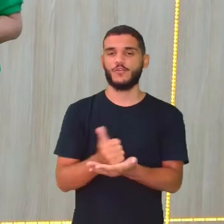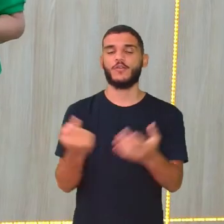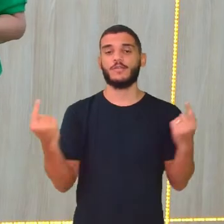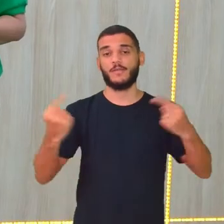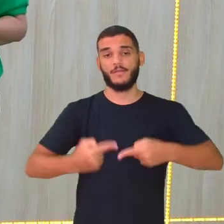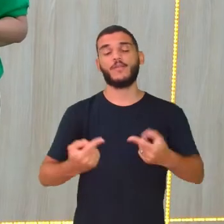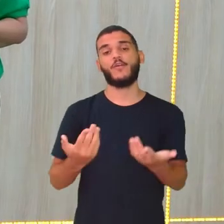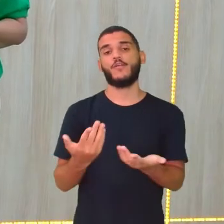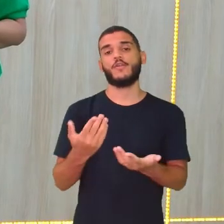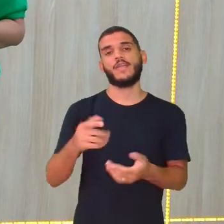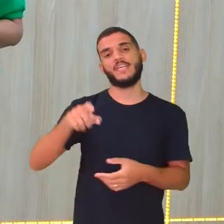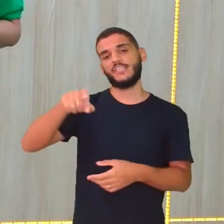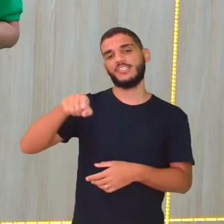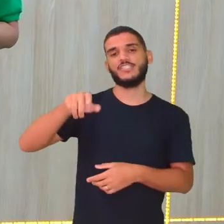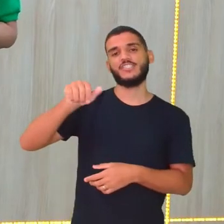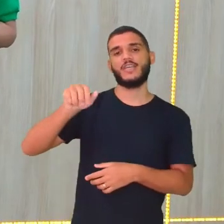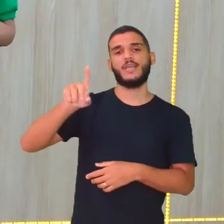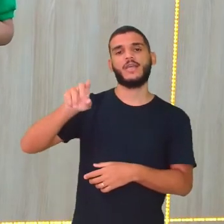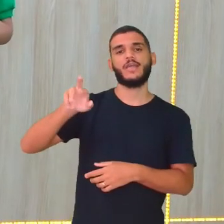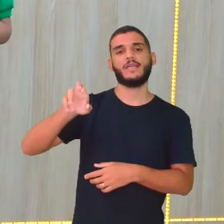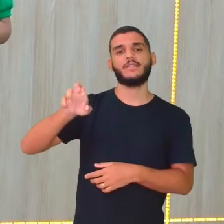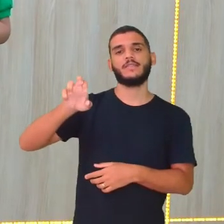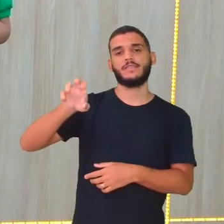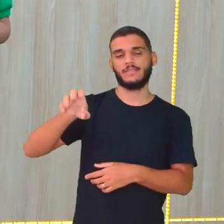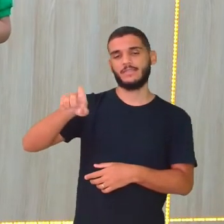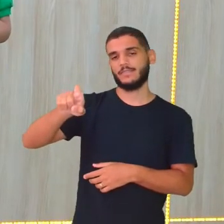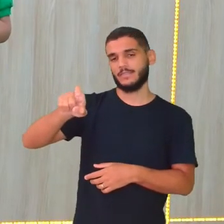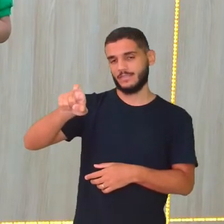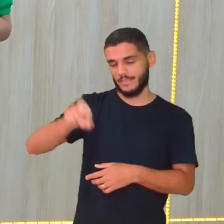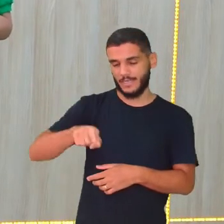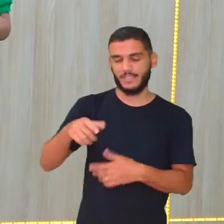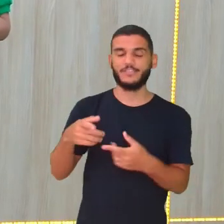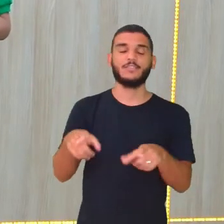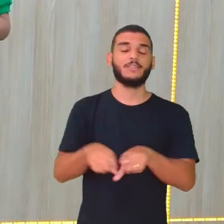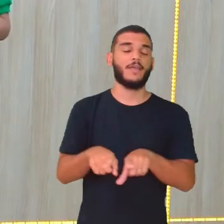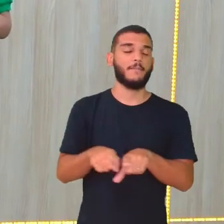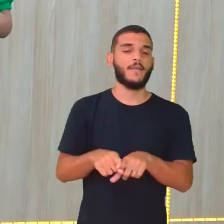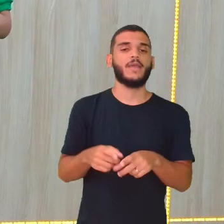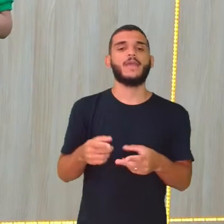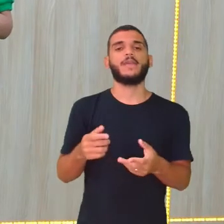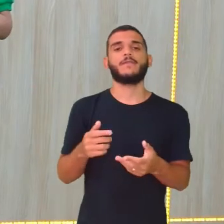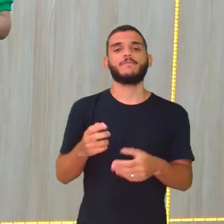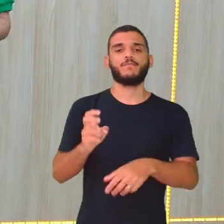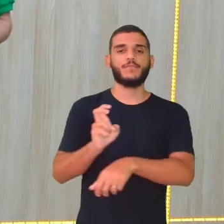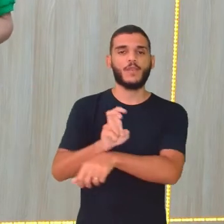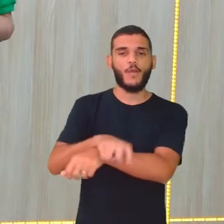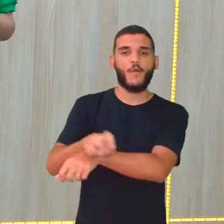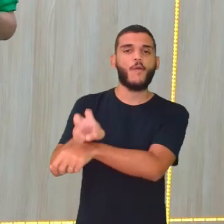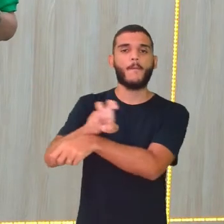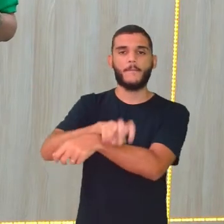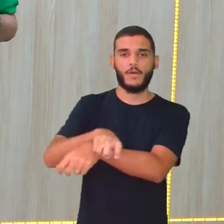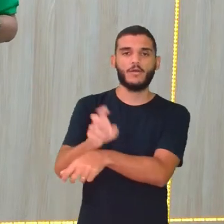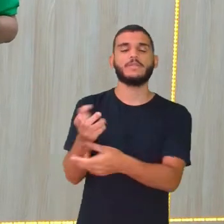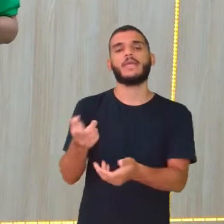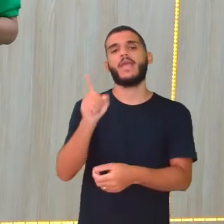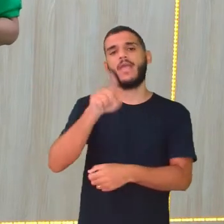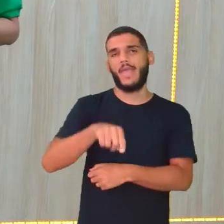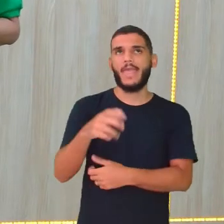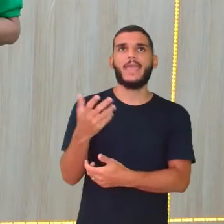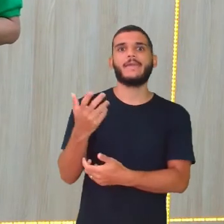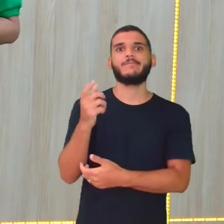xadrez, como a montagem na robótica, não é? Também são interessantes, são